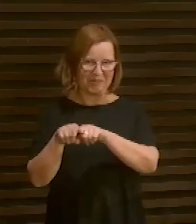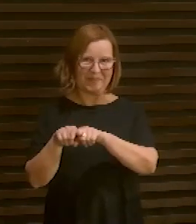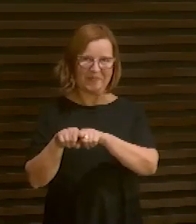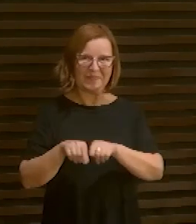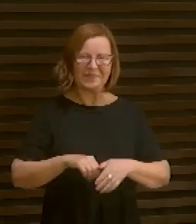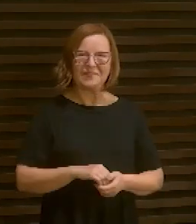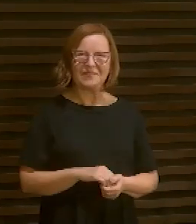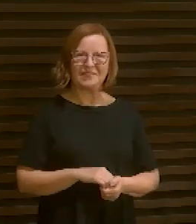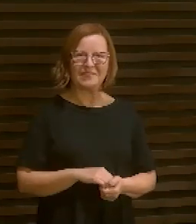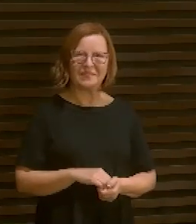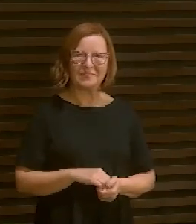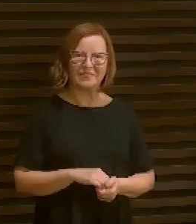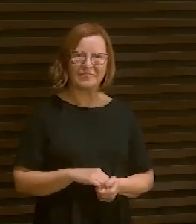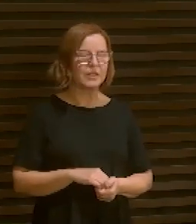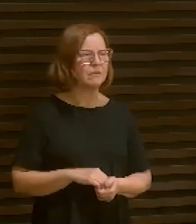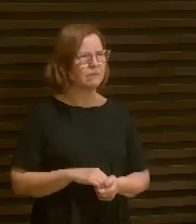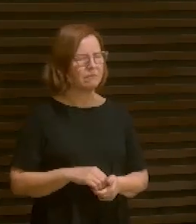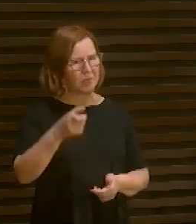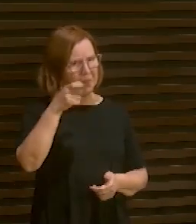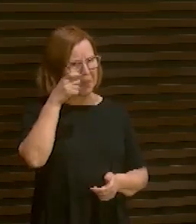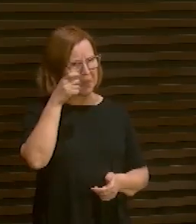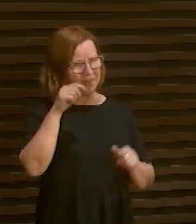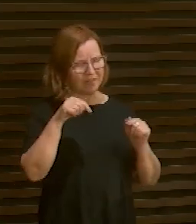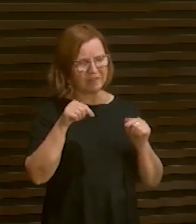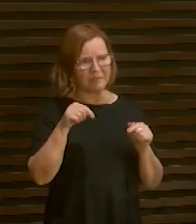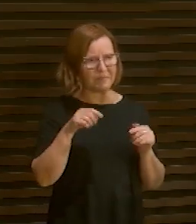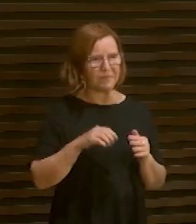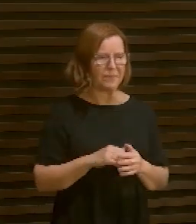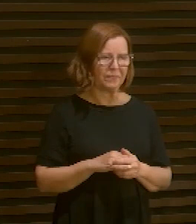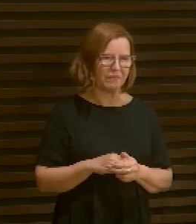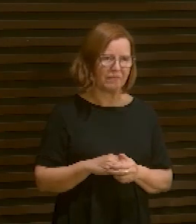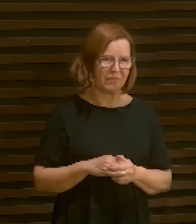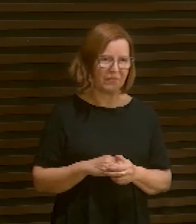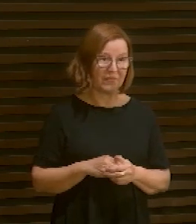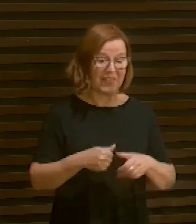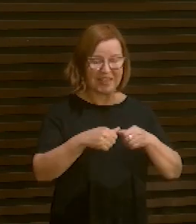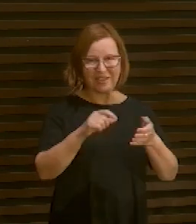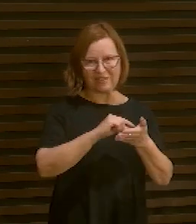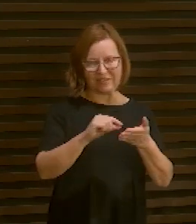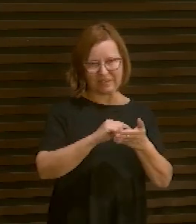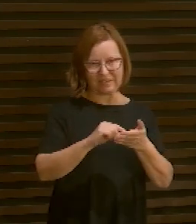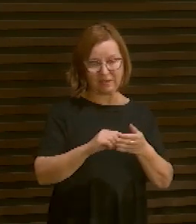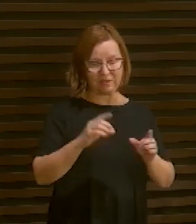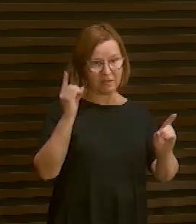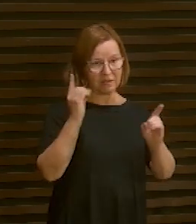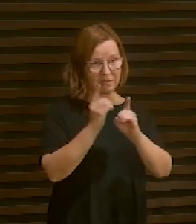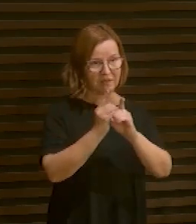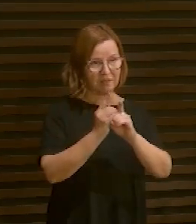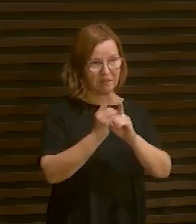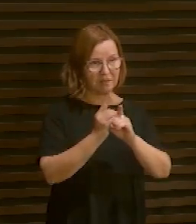irmãos. Você presta atenção aqui que neste versículo nós encontramos a